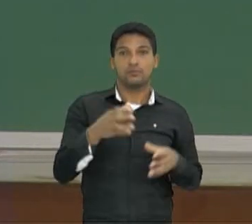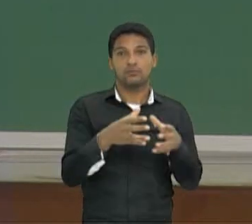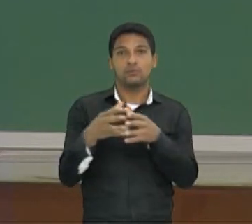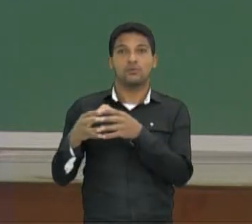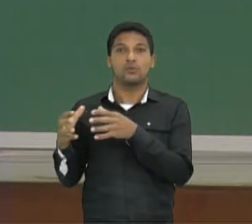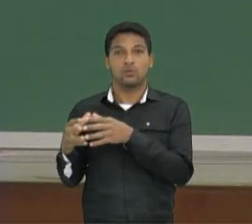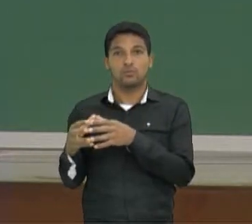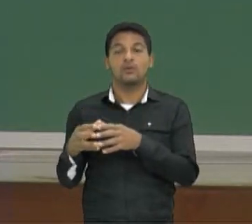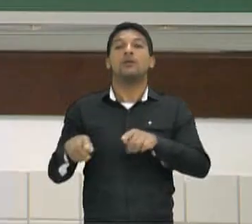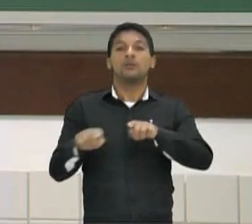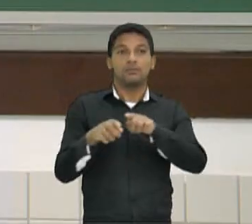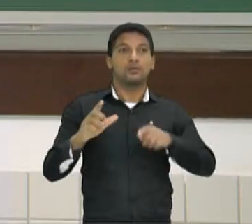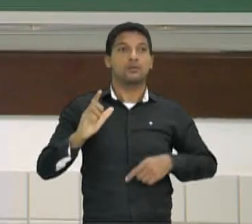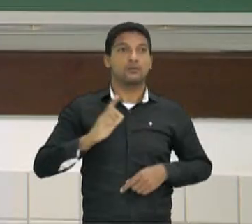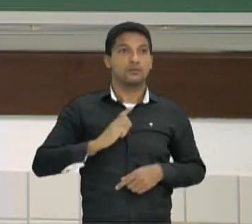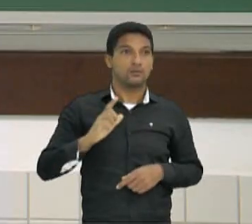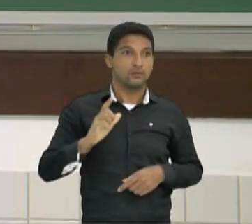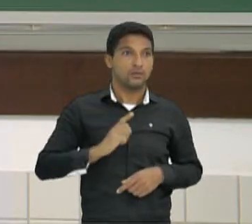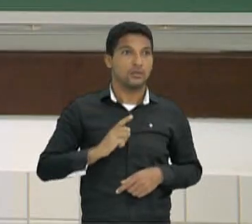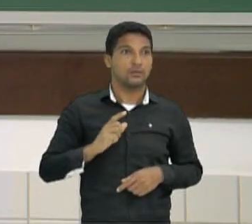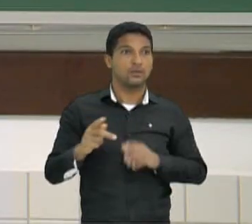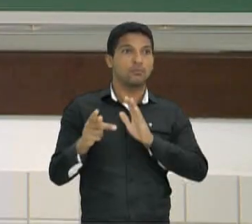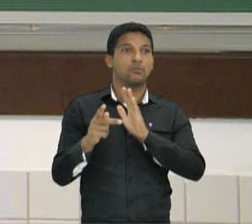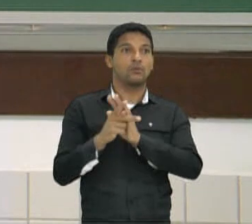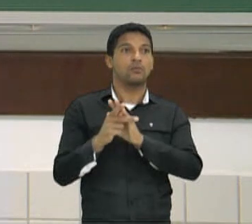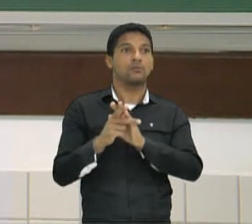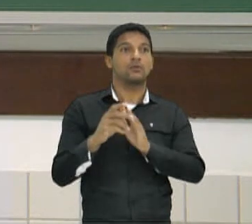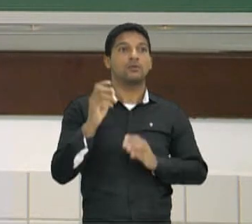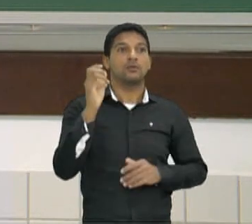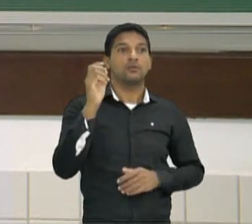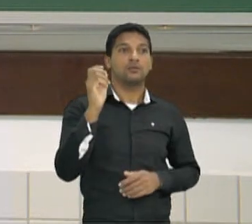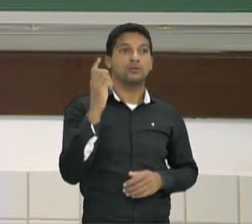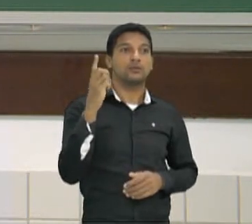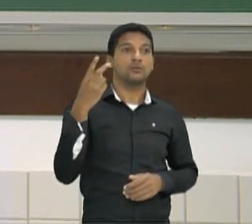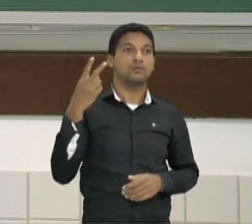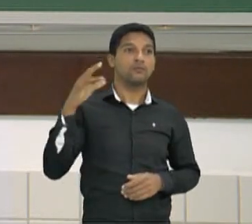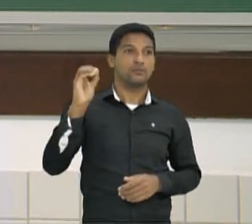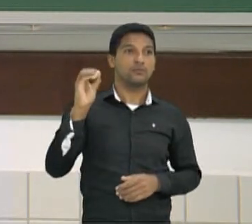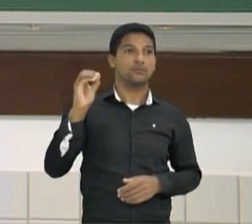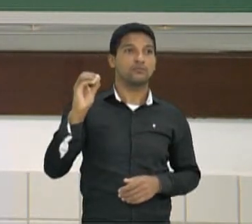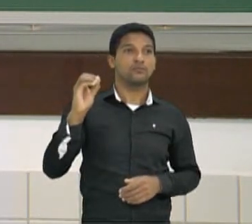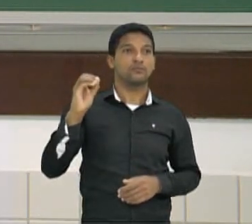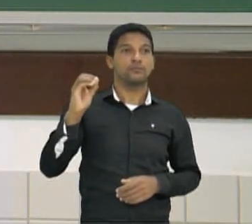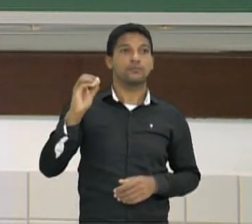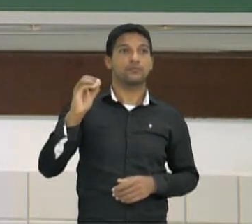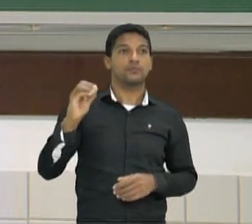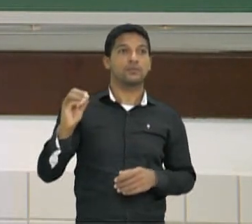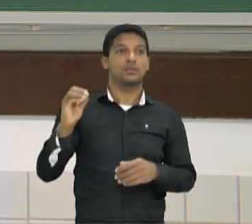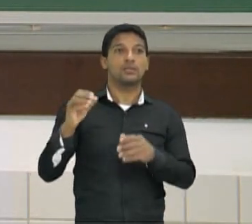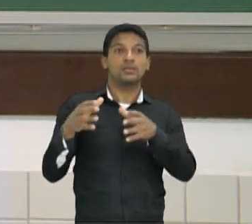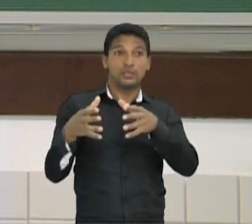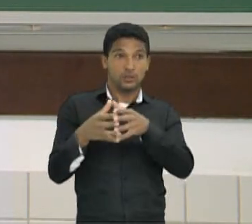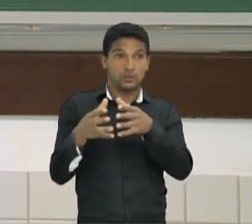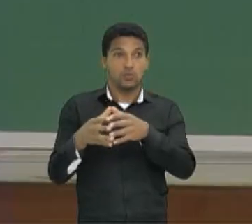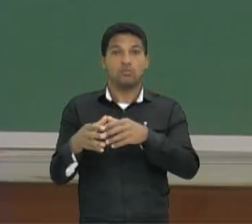campeonatos nacionais, né? Esses dados são da Confederação Brasileira de Beisebol e Softball. Então, nós temos esse número de